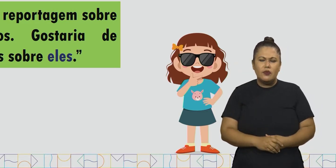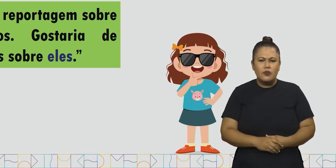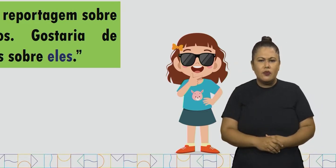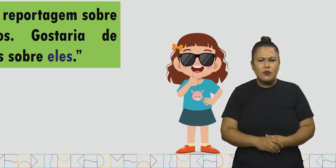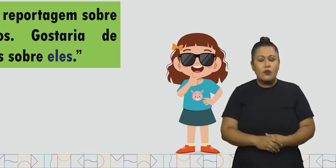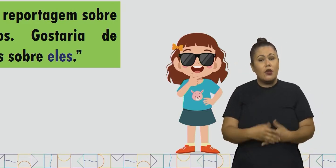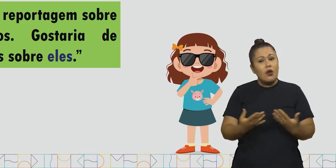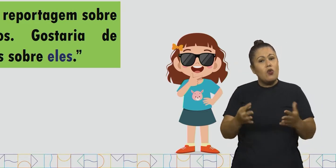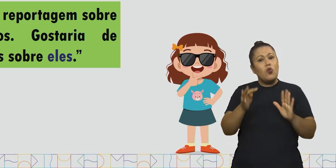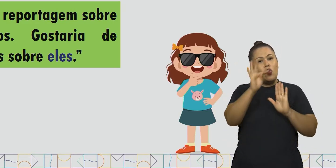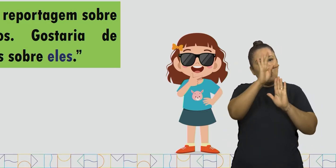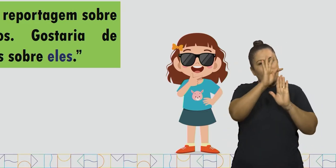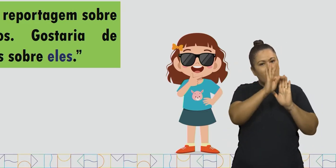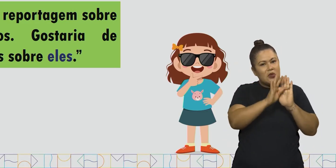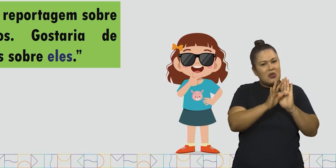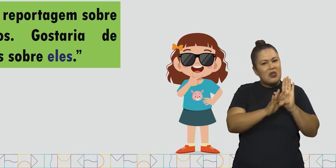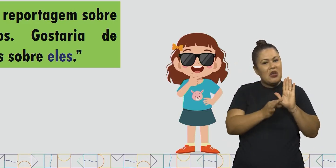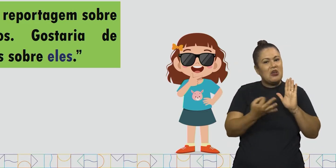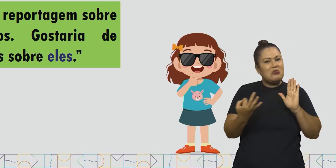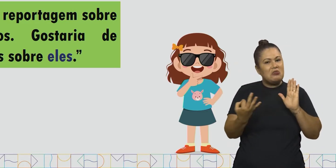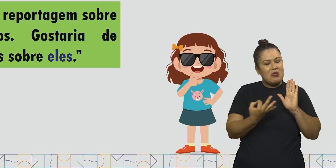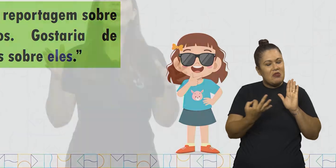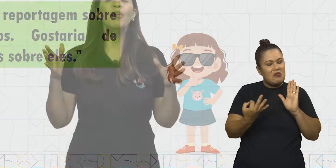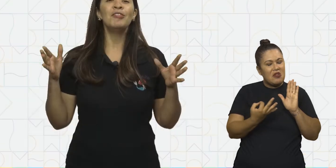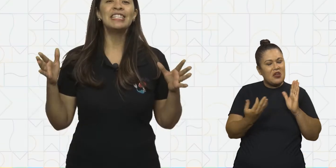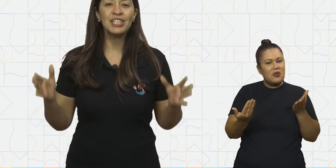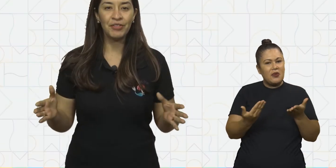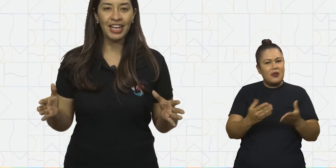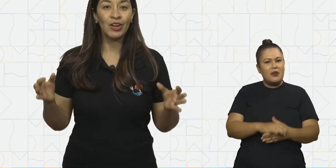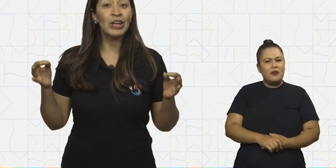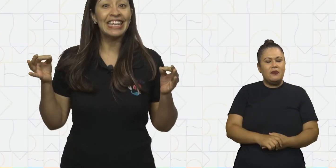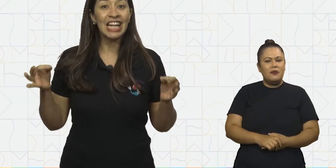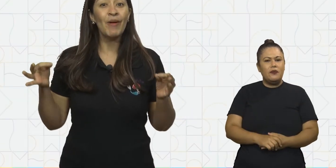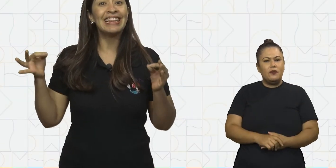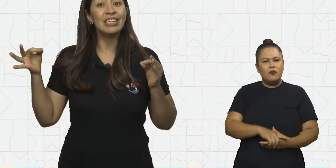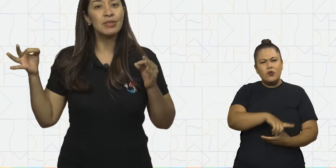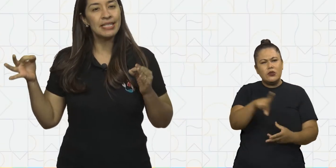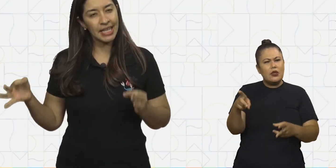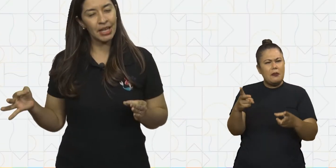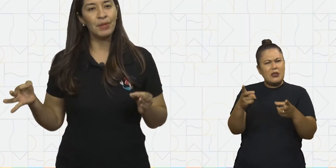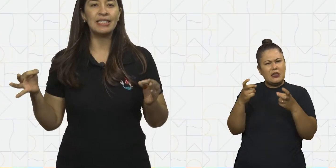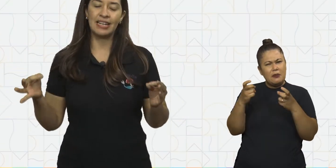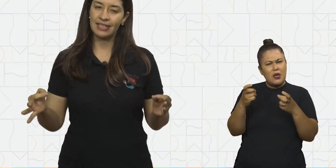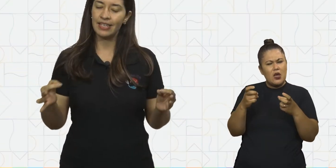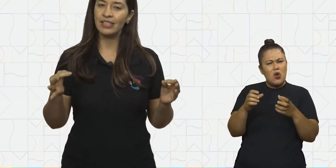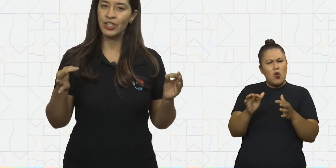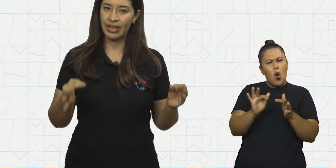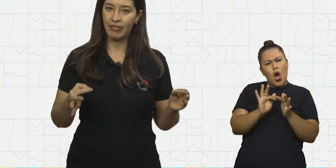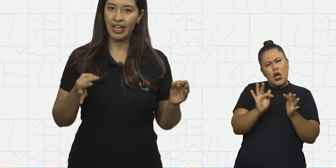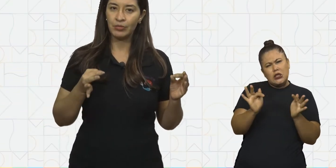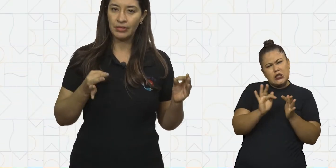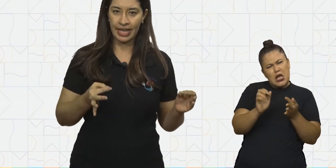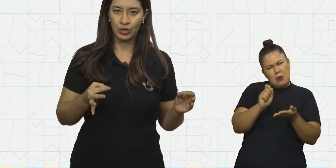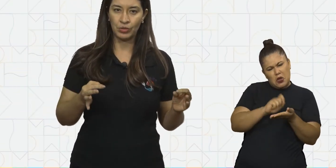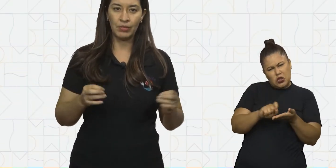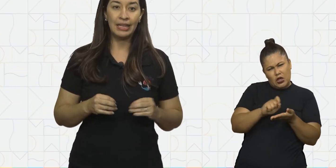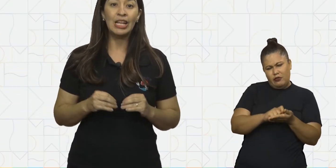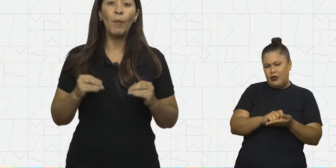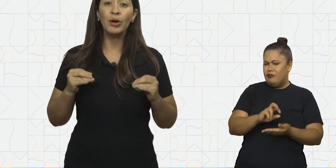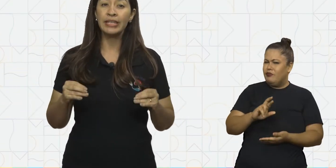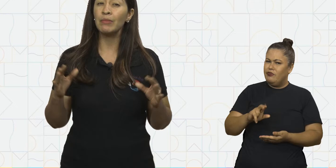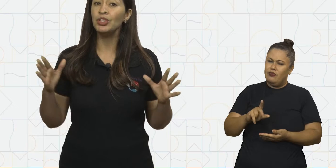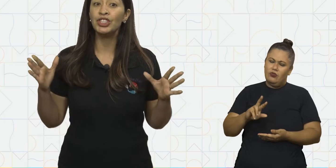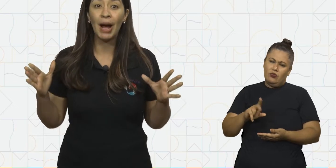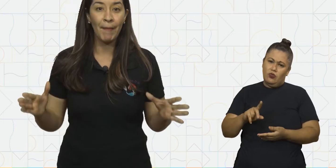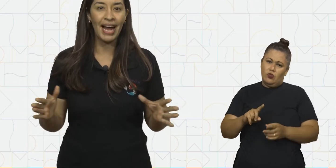Pronto, temos um texto mais elegante agora. Vocês viram que não é tão simples assim escrever um texto.